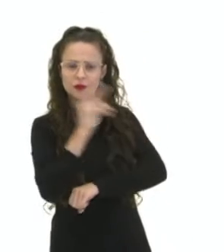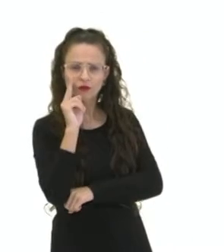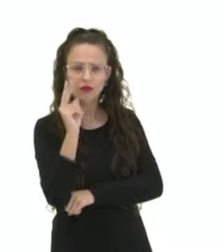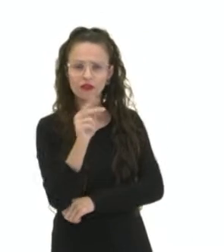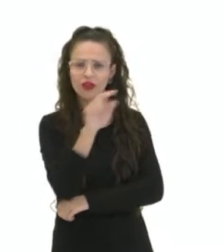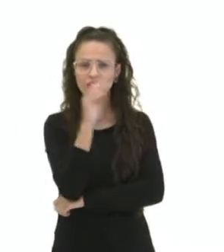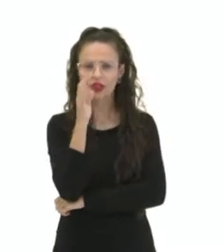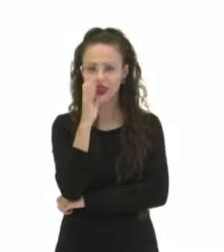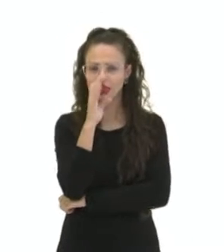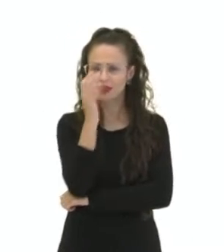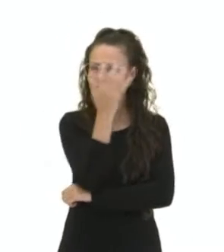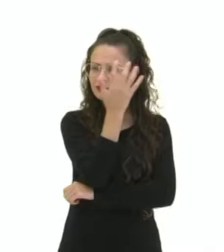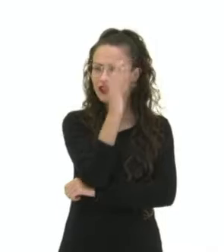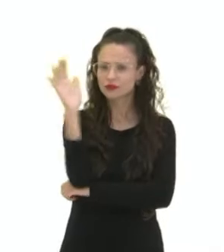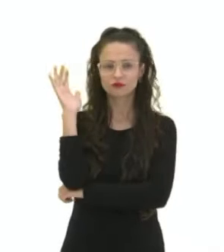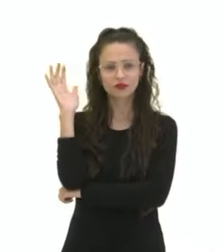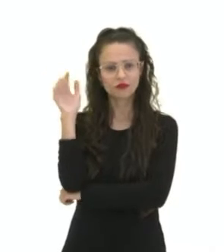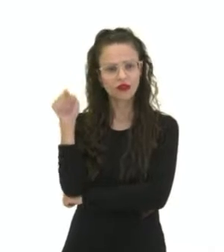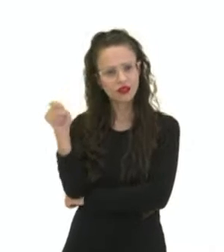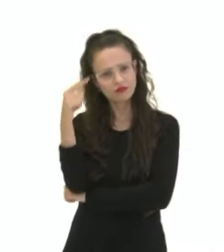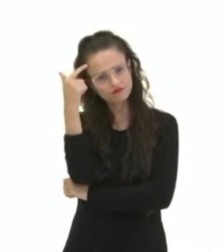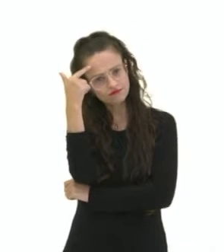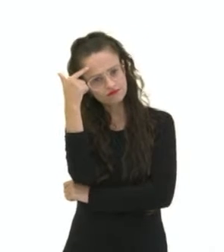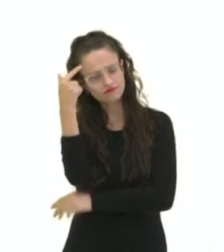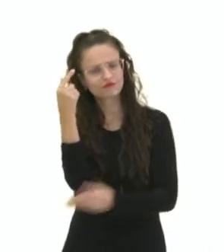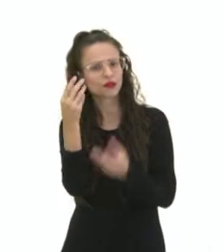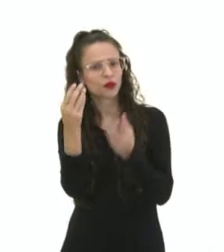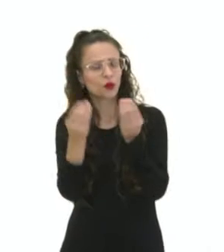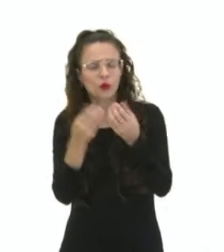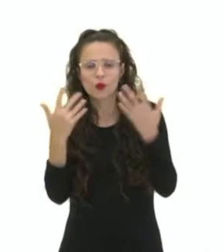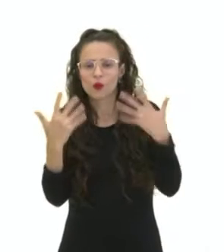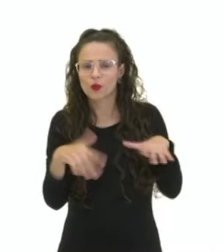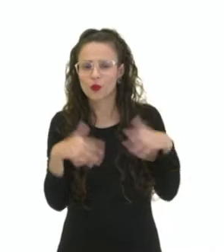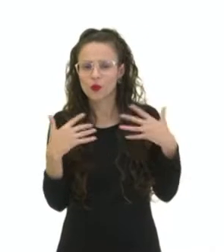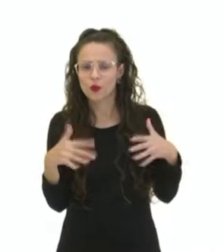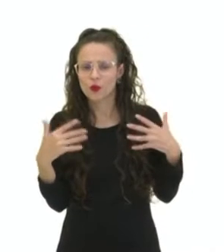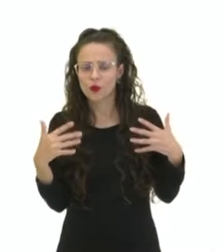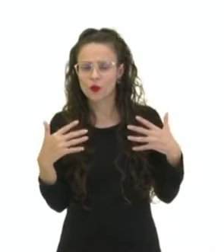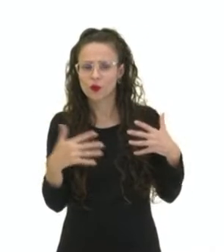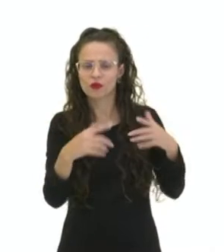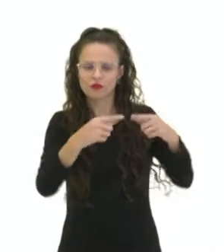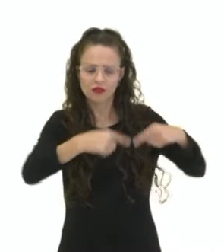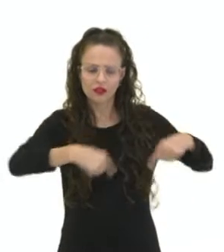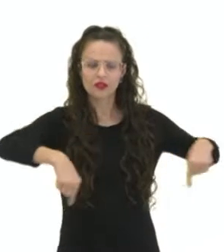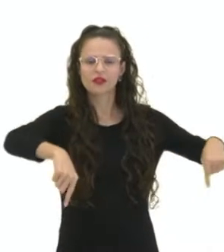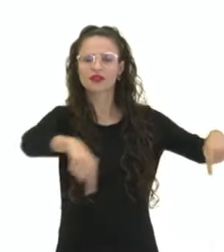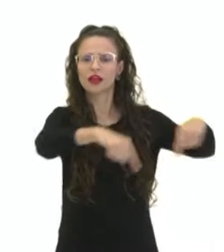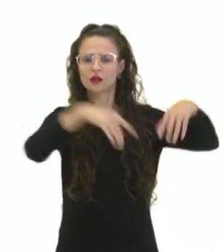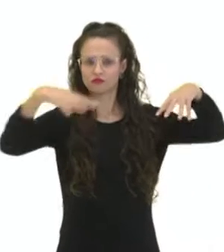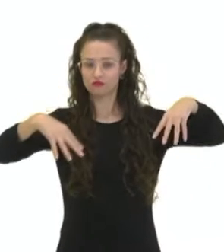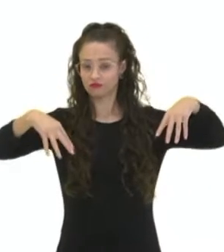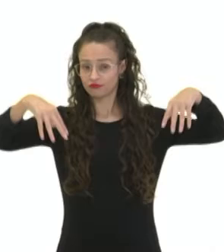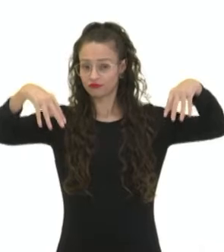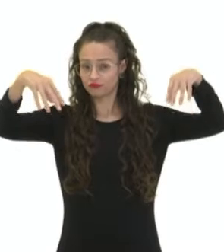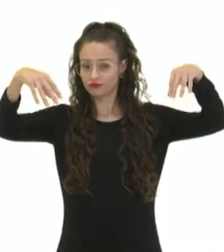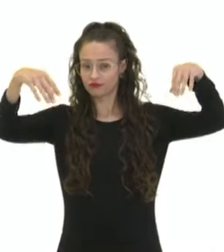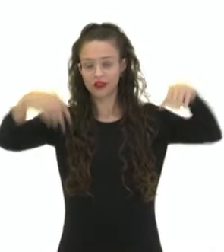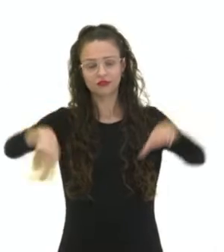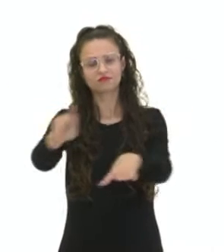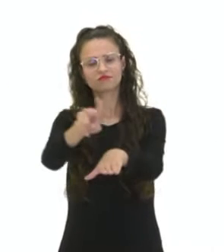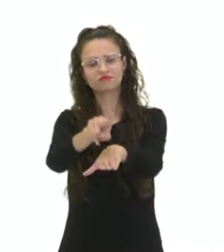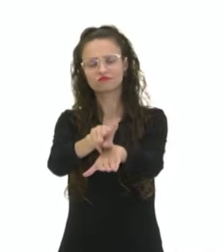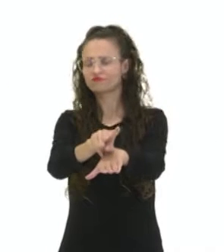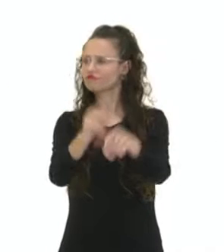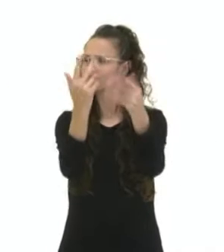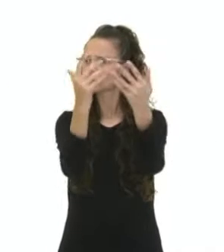natureza e pensava em como o maravilhoso lago do seu castelo era relaxante e ecológico.